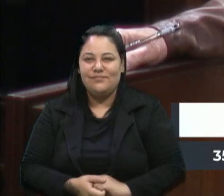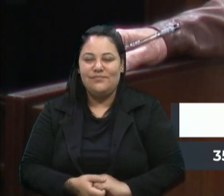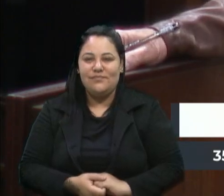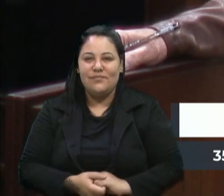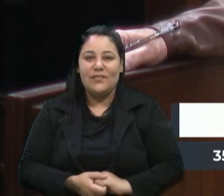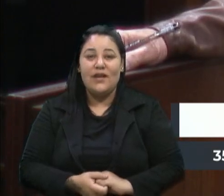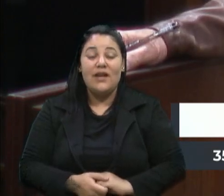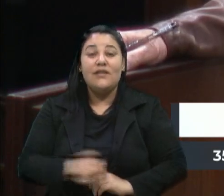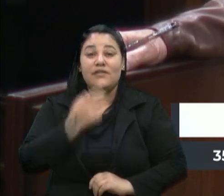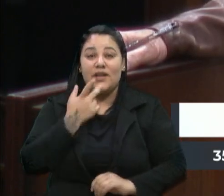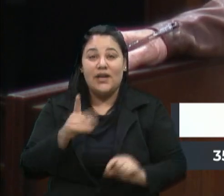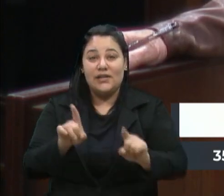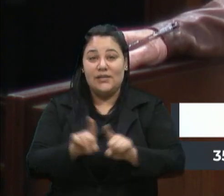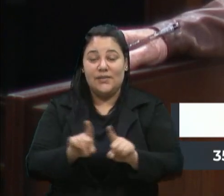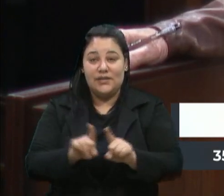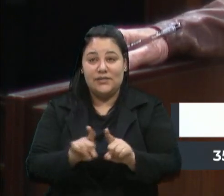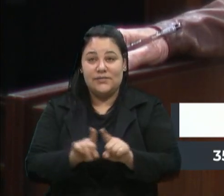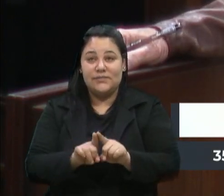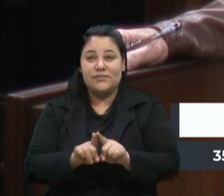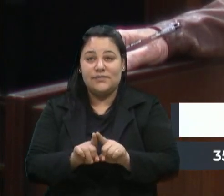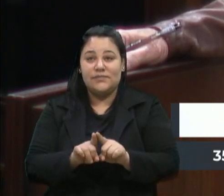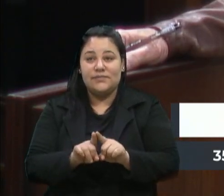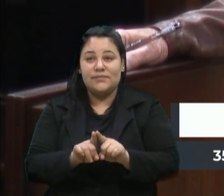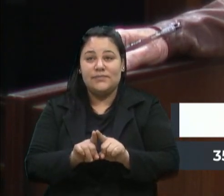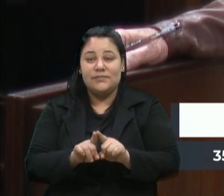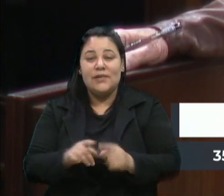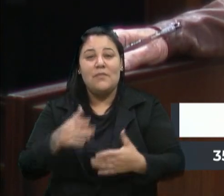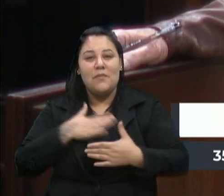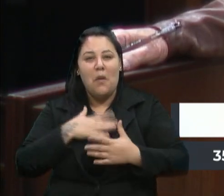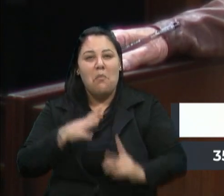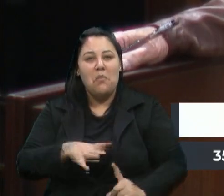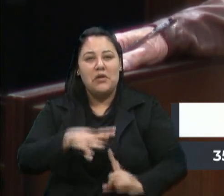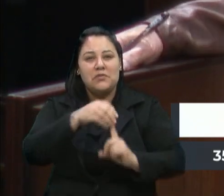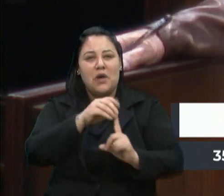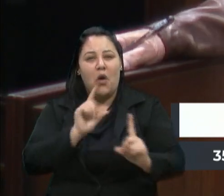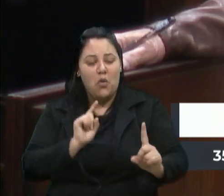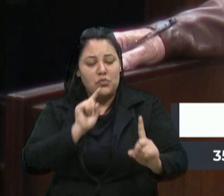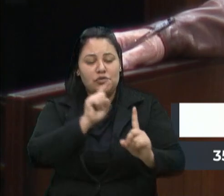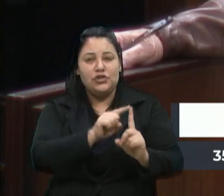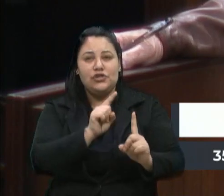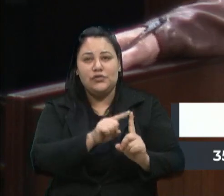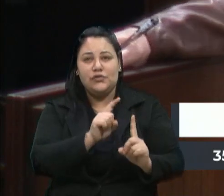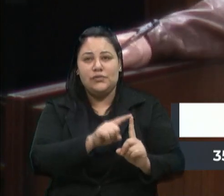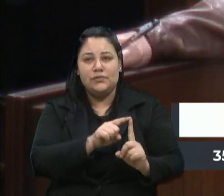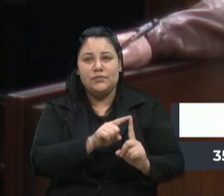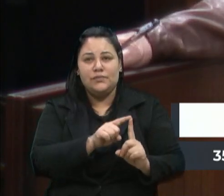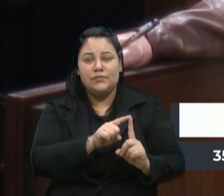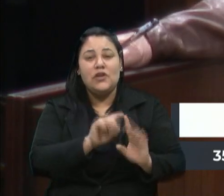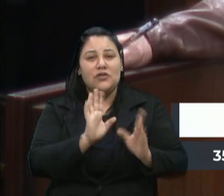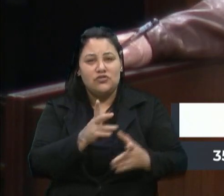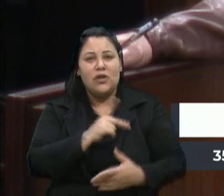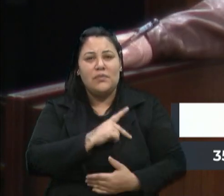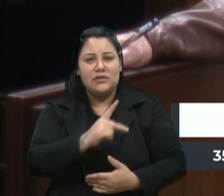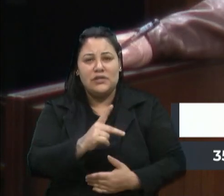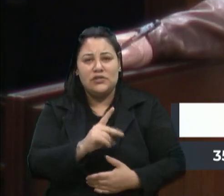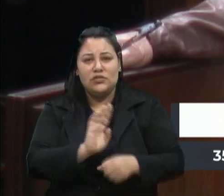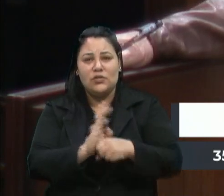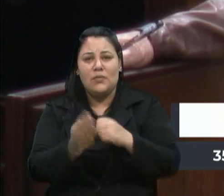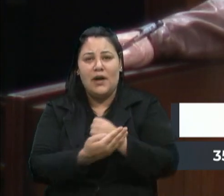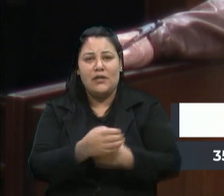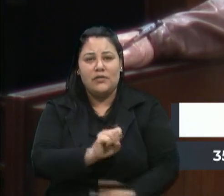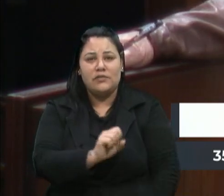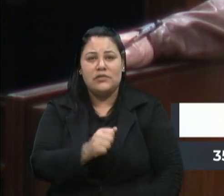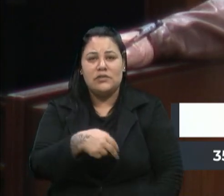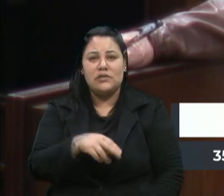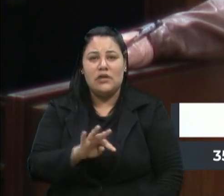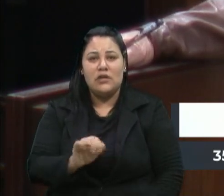Dizer que talvez tenha sido uma das minhas bandeiras e que me trouxe a vereança. Fui presidente do bairro Santa Lúcia por